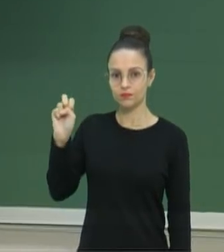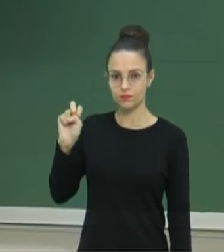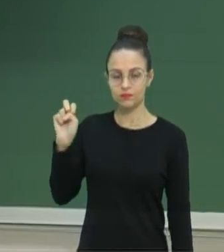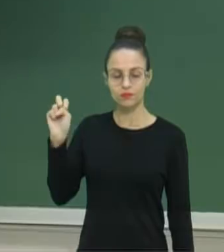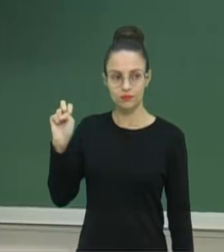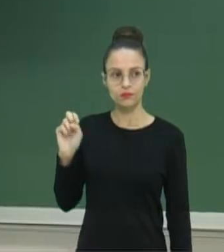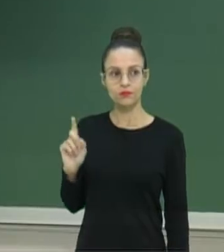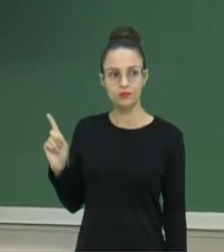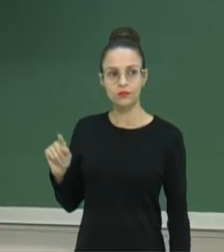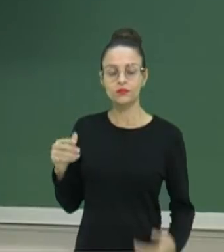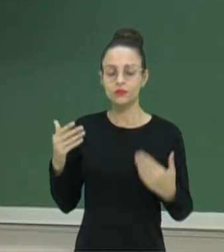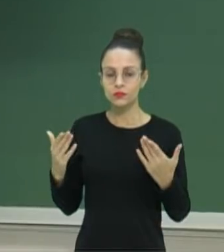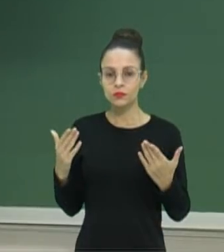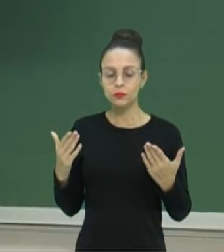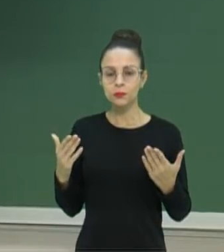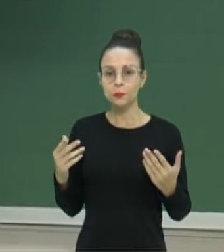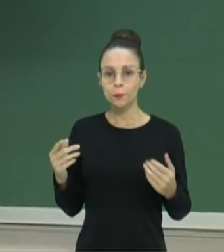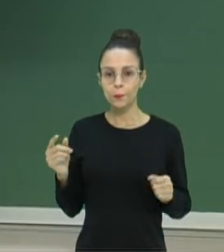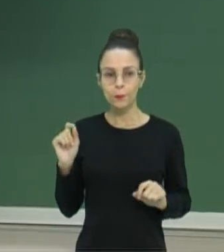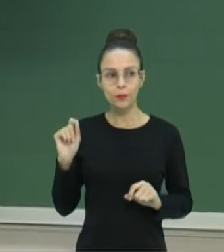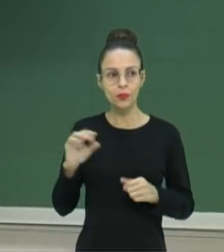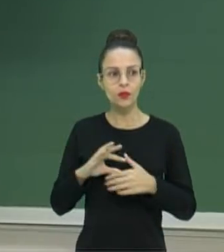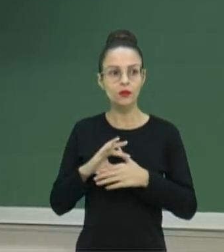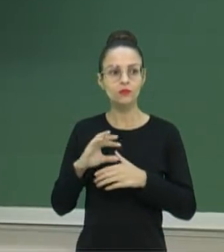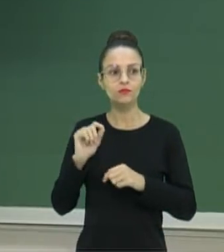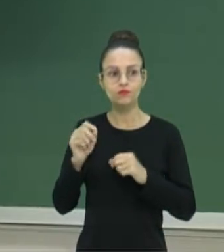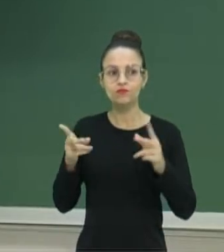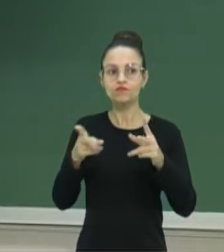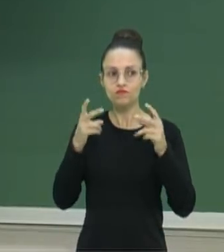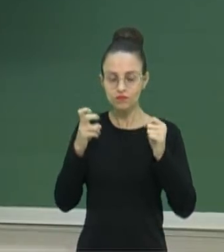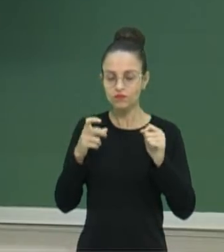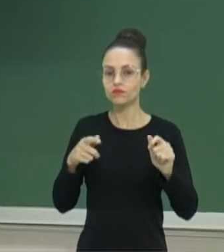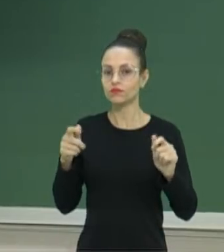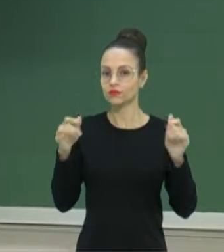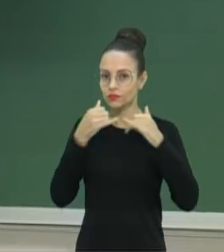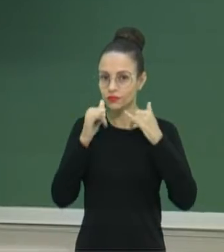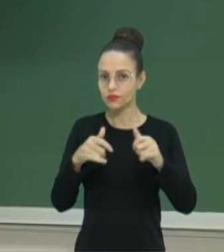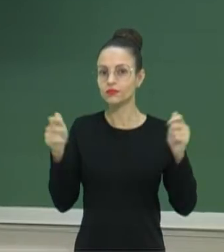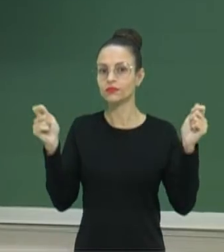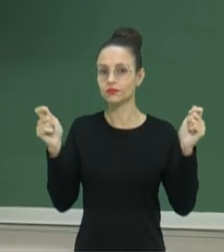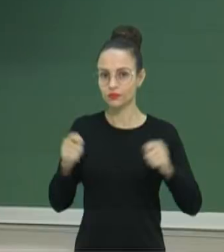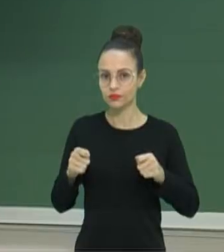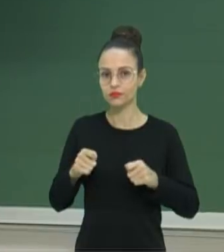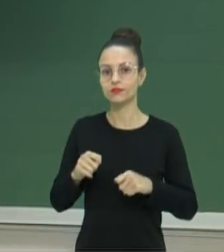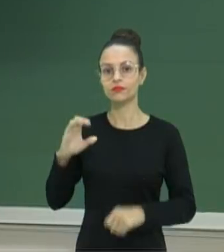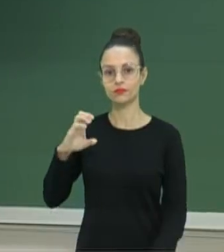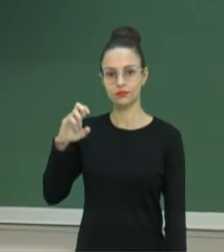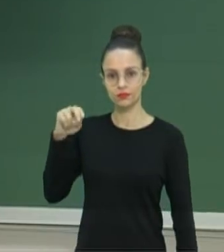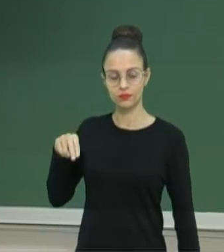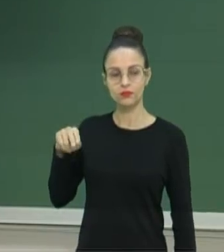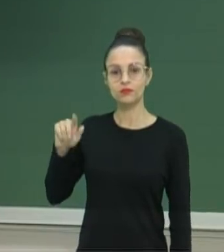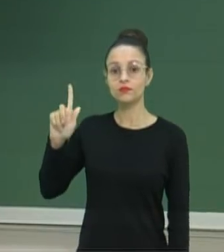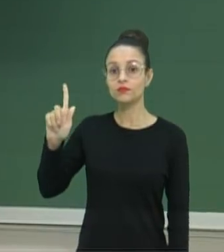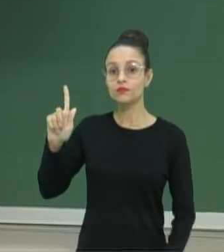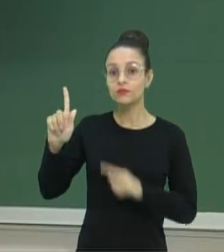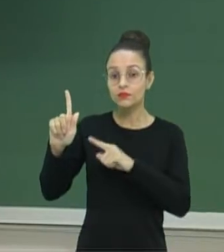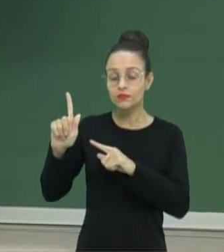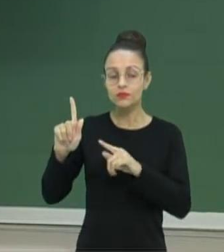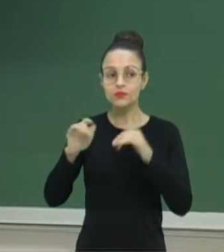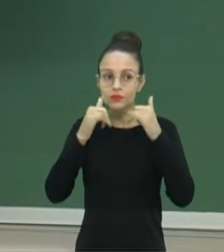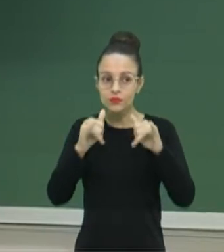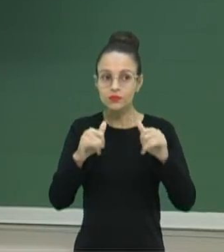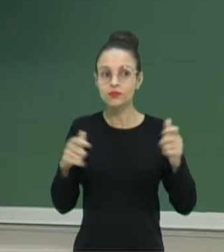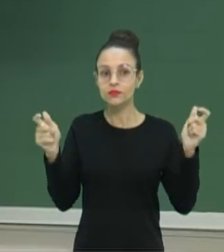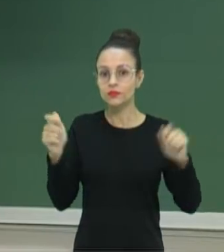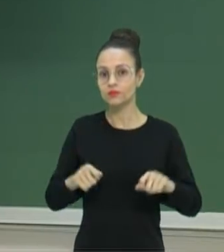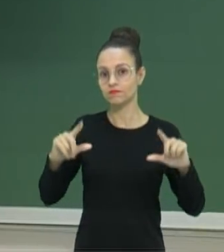para nós. Então, observe que aqui você tem uma energia potencial e uma energia cinética. No ponto G, a energia potencial ela é